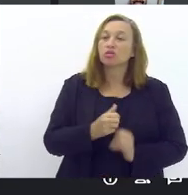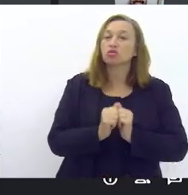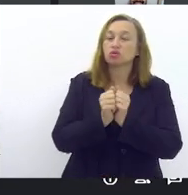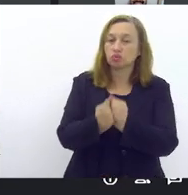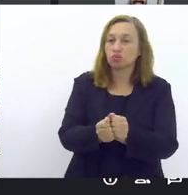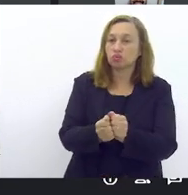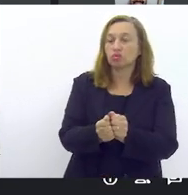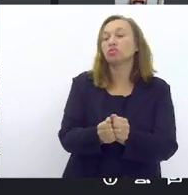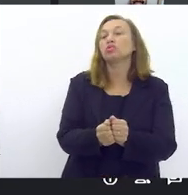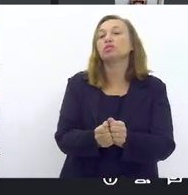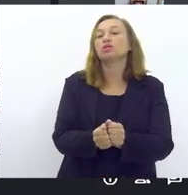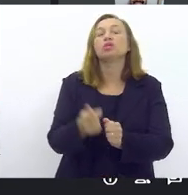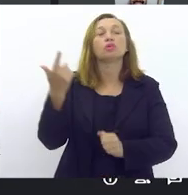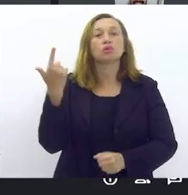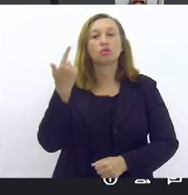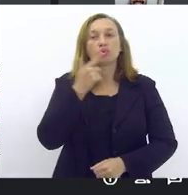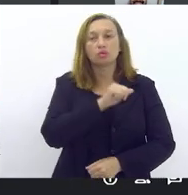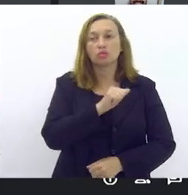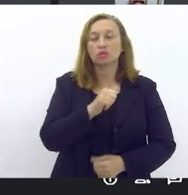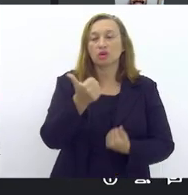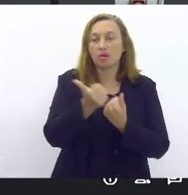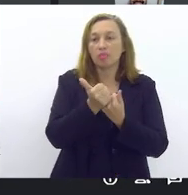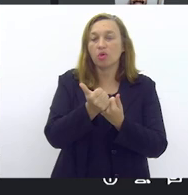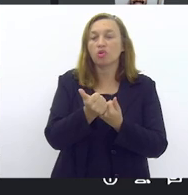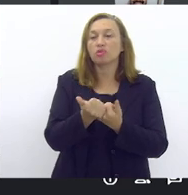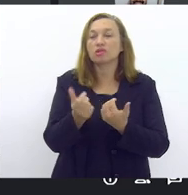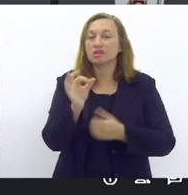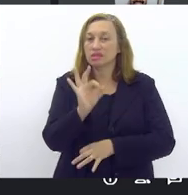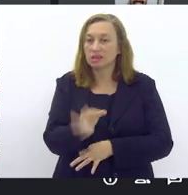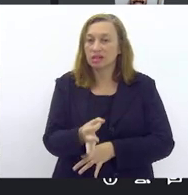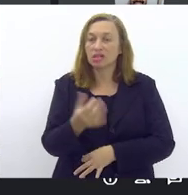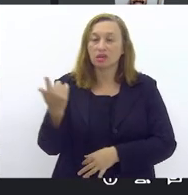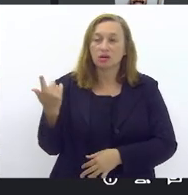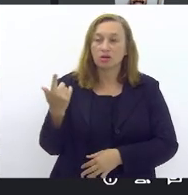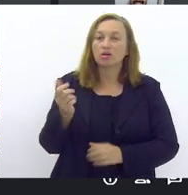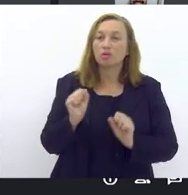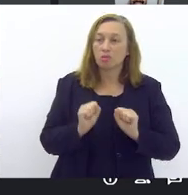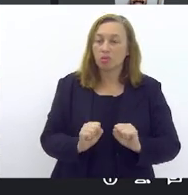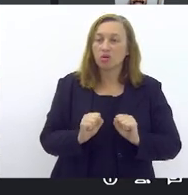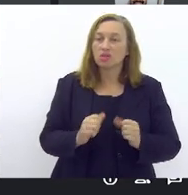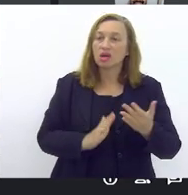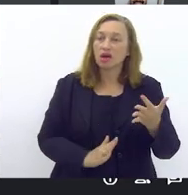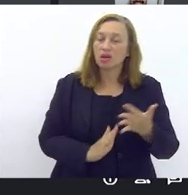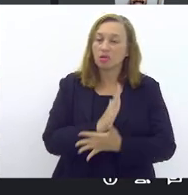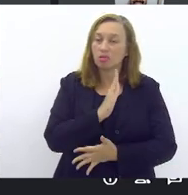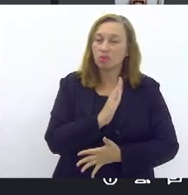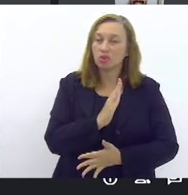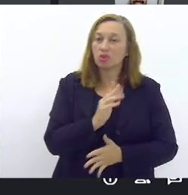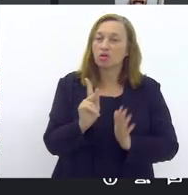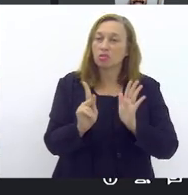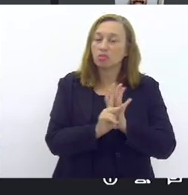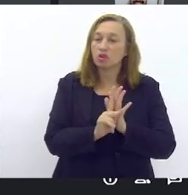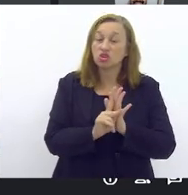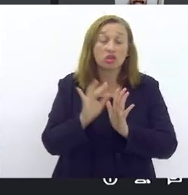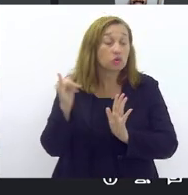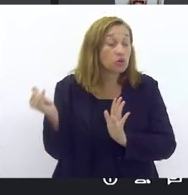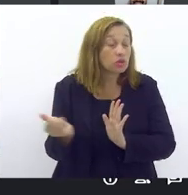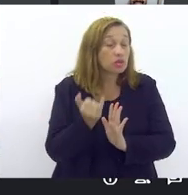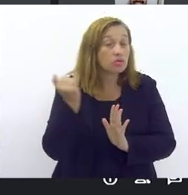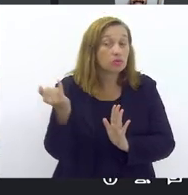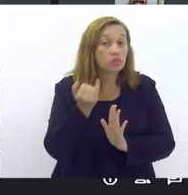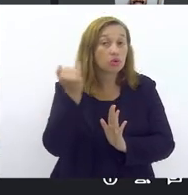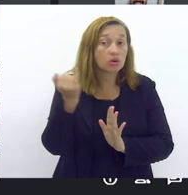juntos, né, conseguir apoio necessário para que a gente possa fazer aprovar um projeto tão